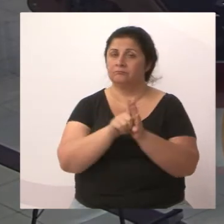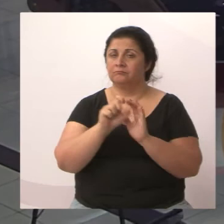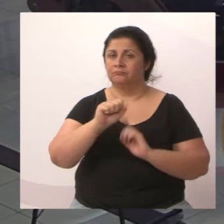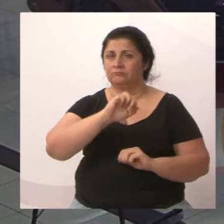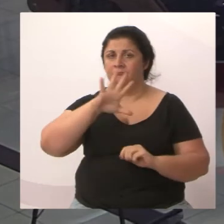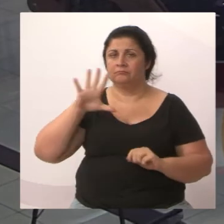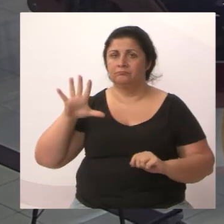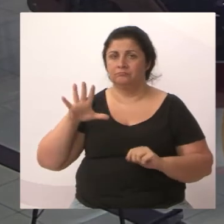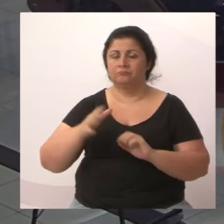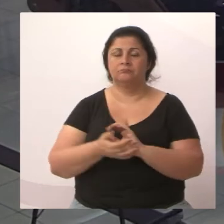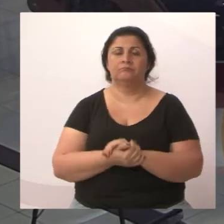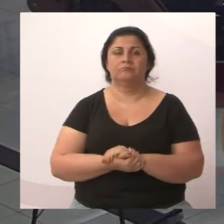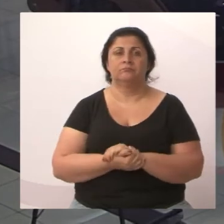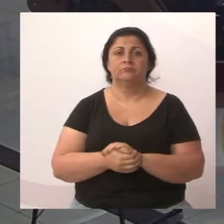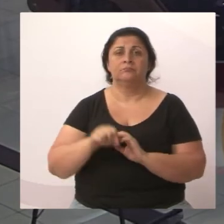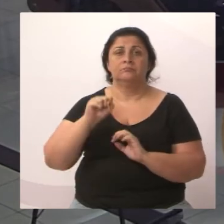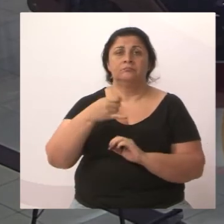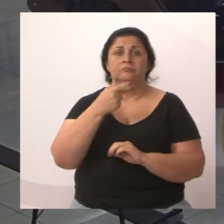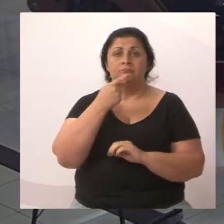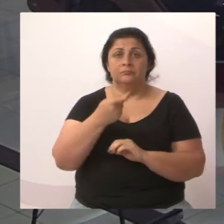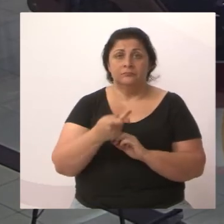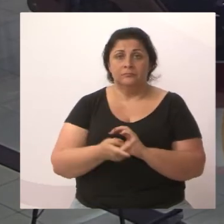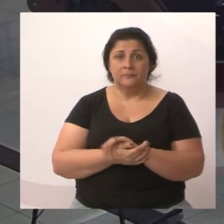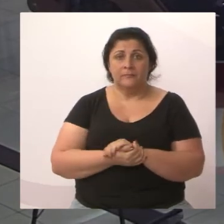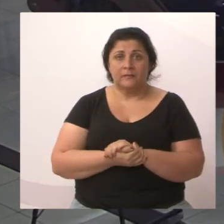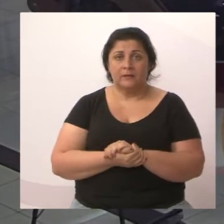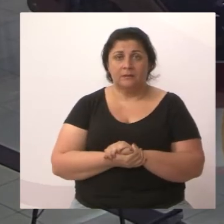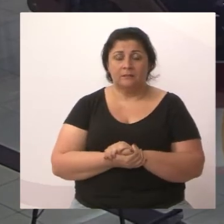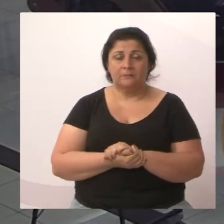clara, quando ela fala que o